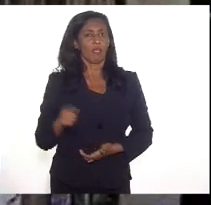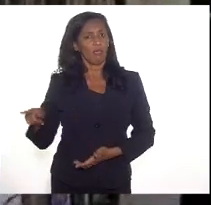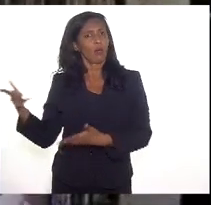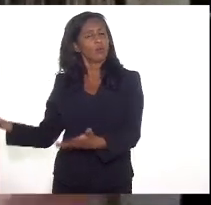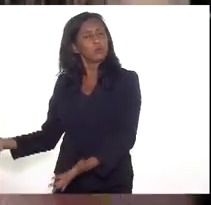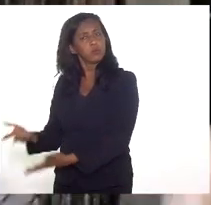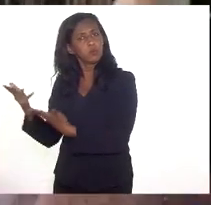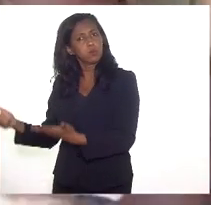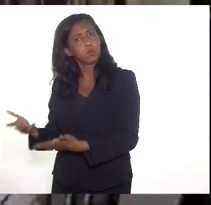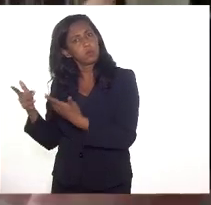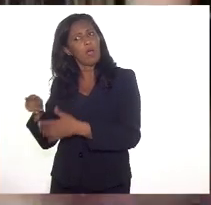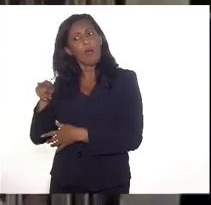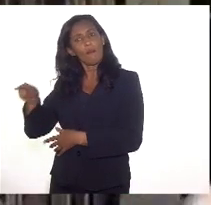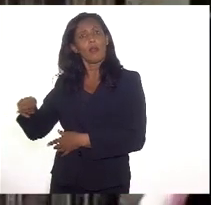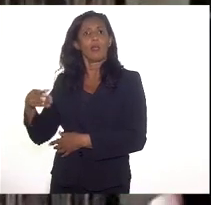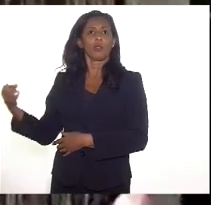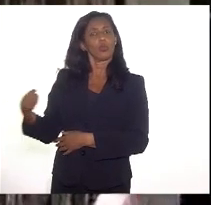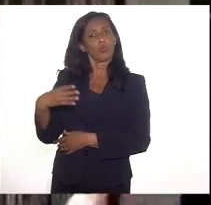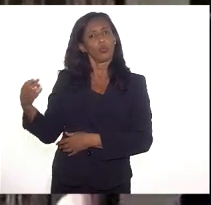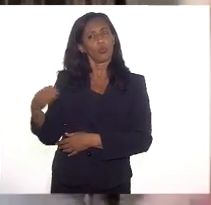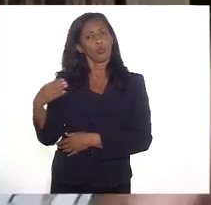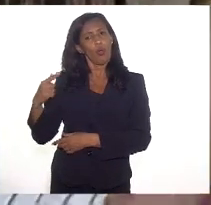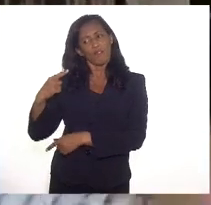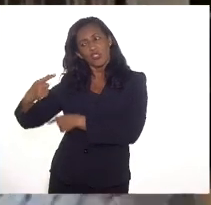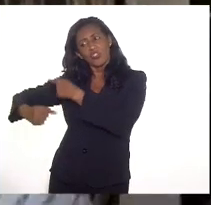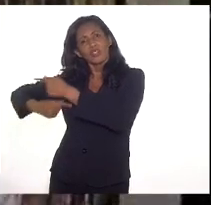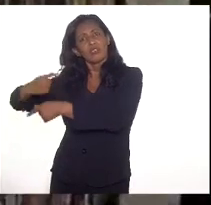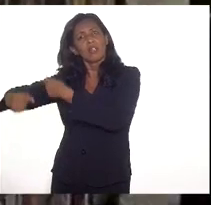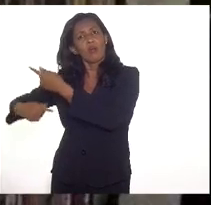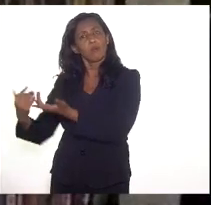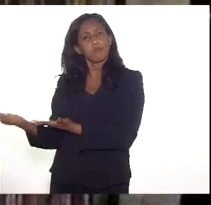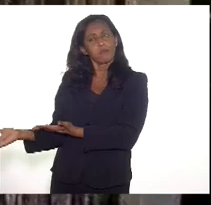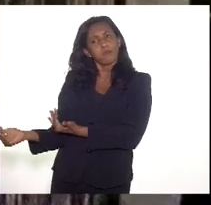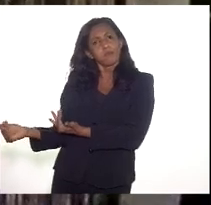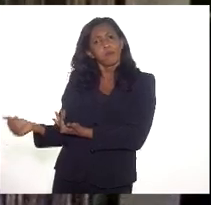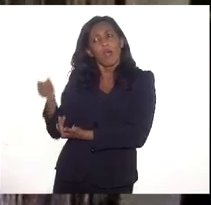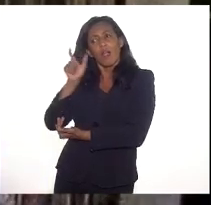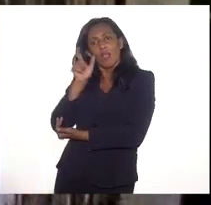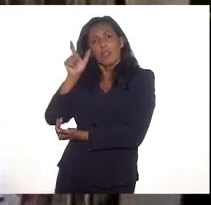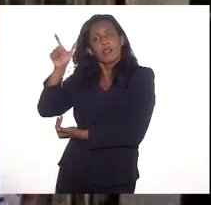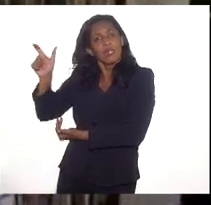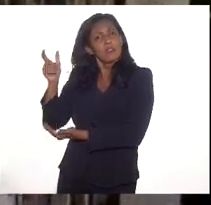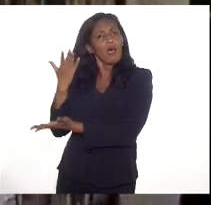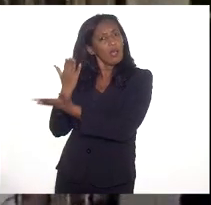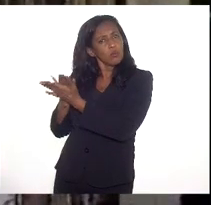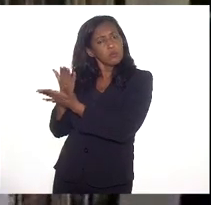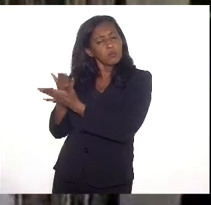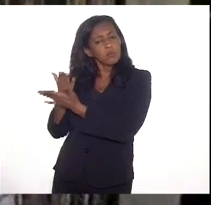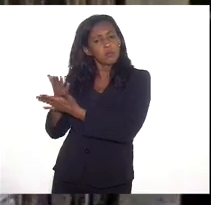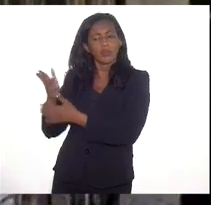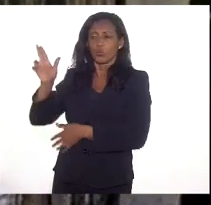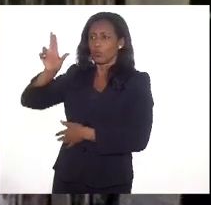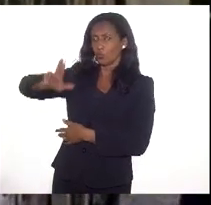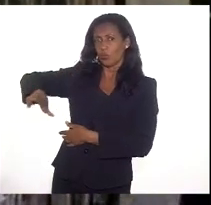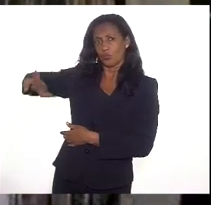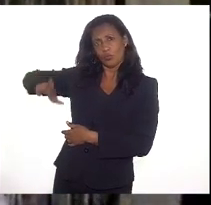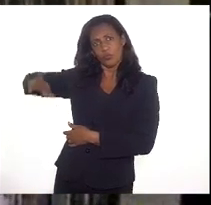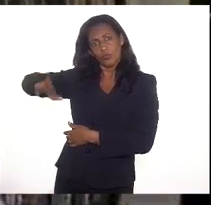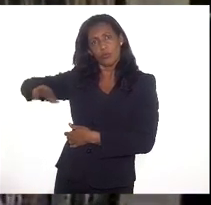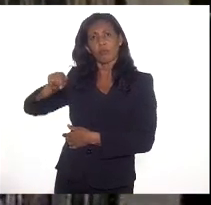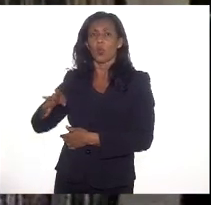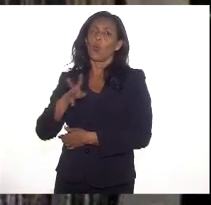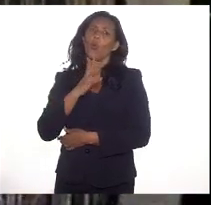estímulo até para esta nova geração começar a se interessar pela universidade,